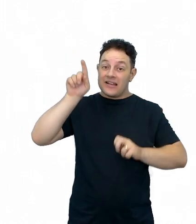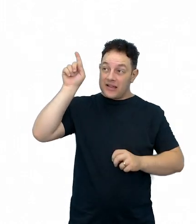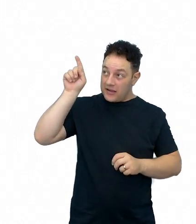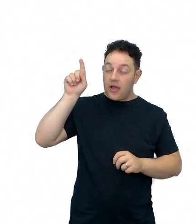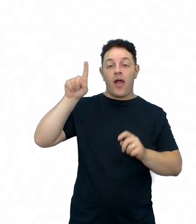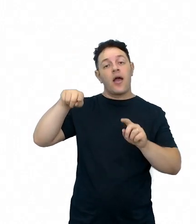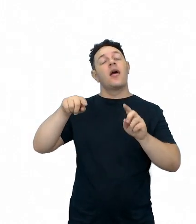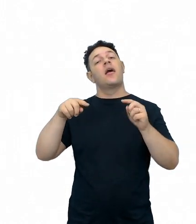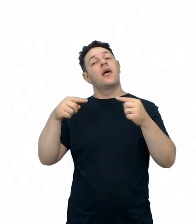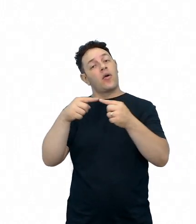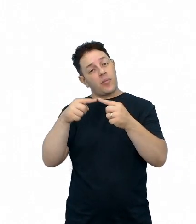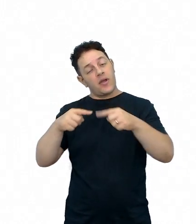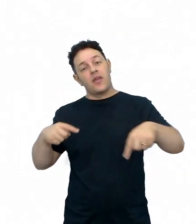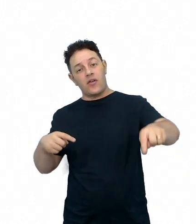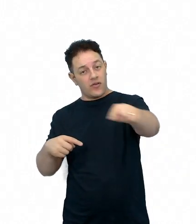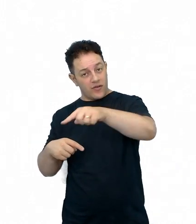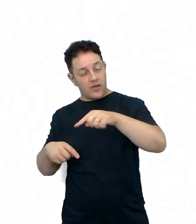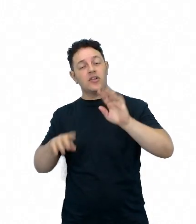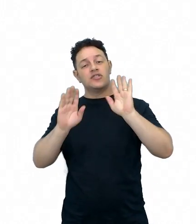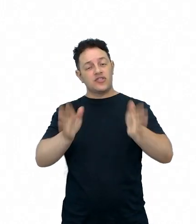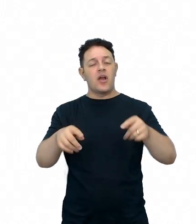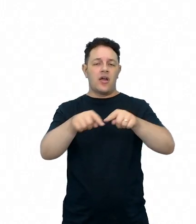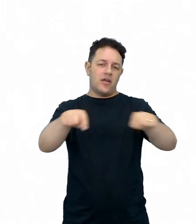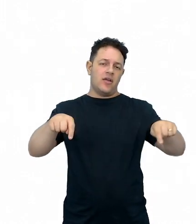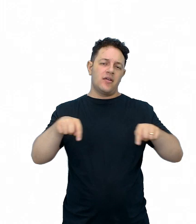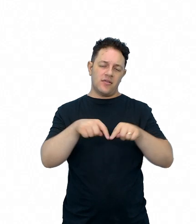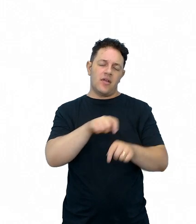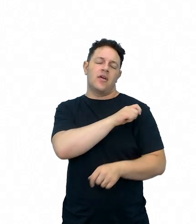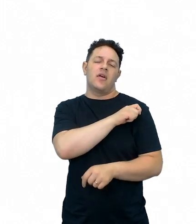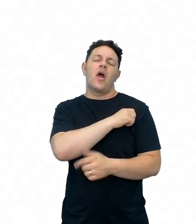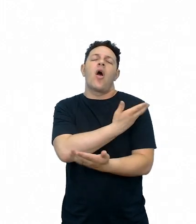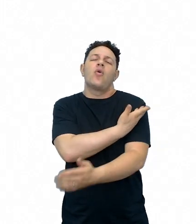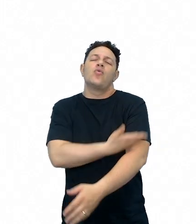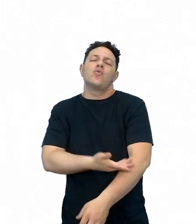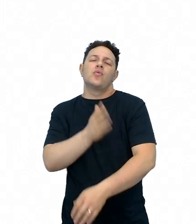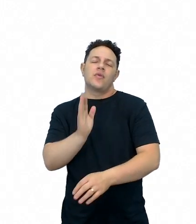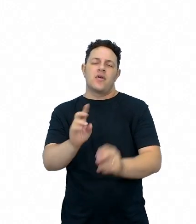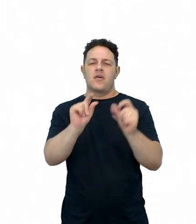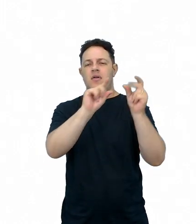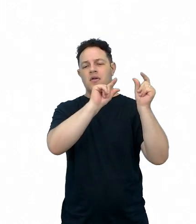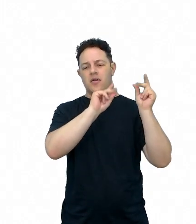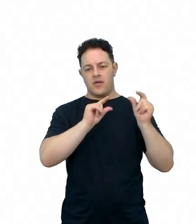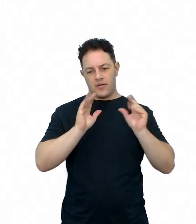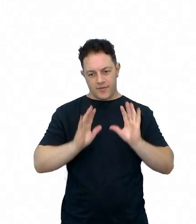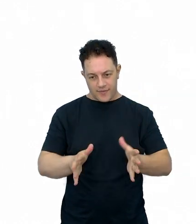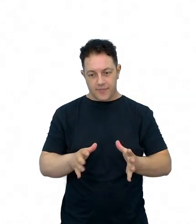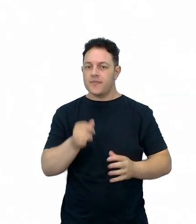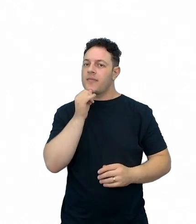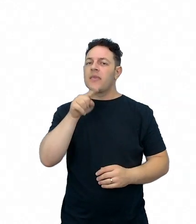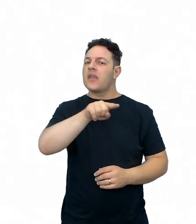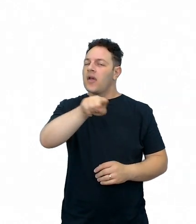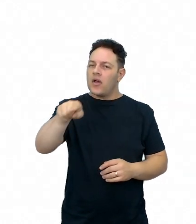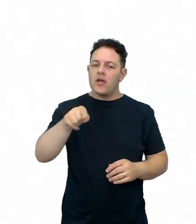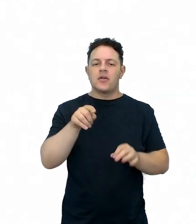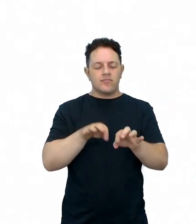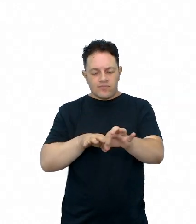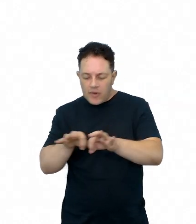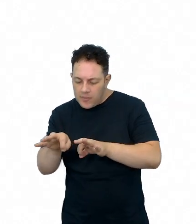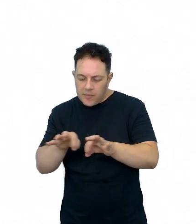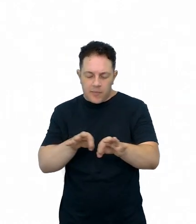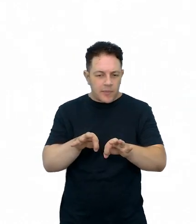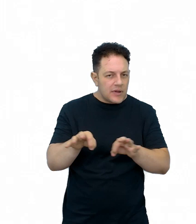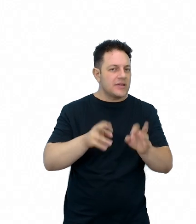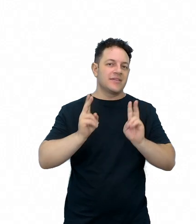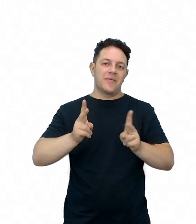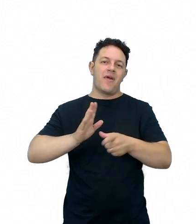fazem nas vossas escolas já há bastante tempo, né? Então, vocês fazem todo um planejamento. Hoje a